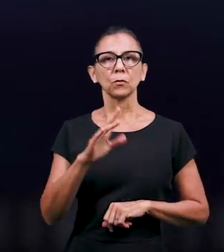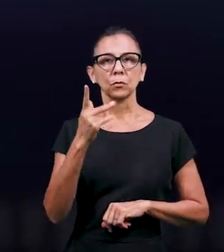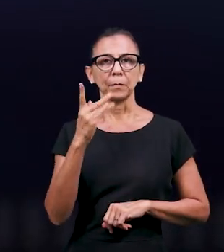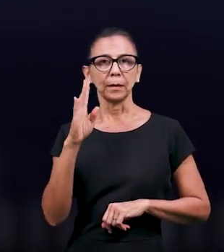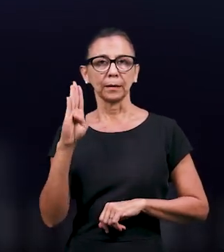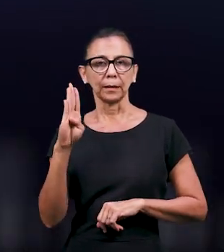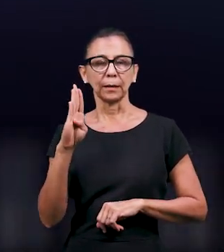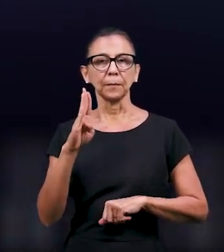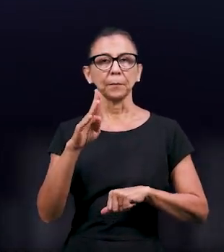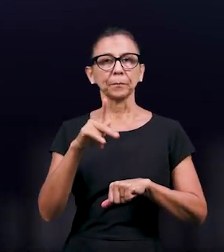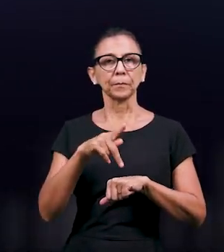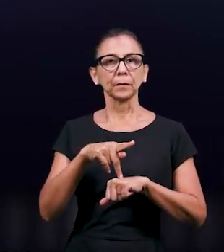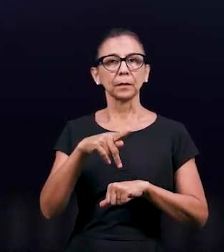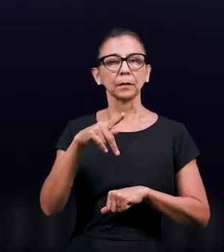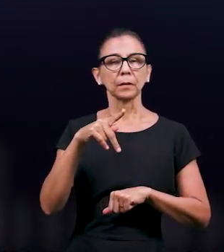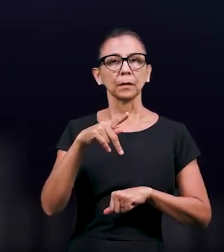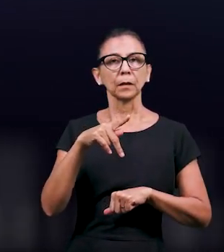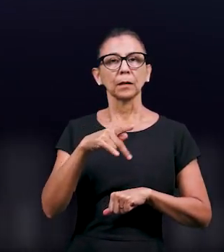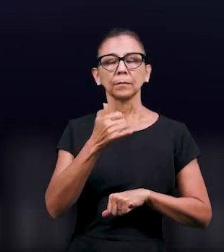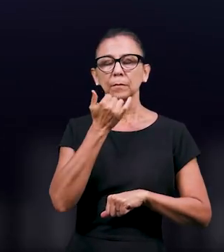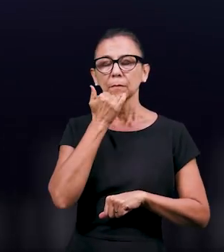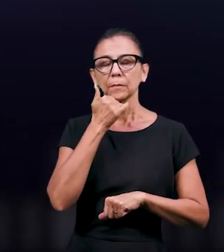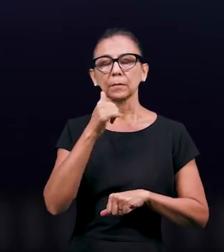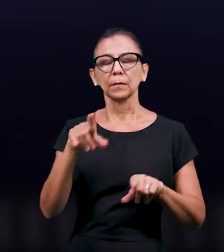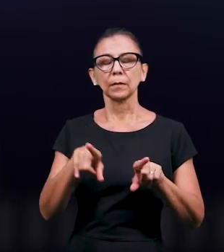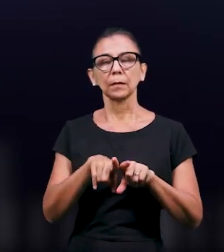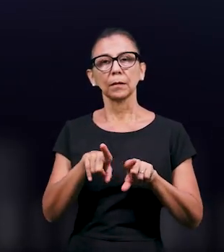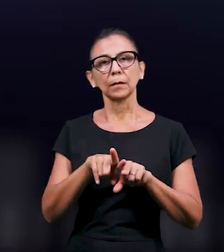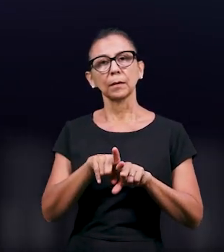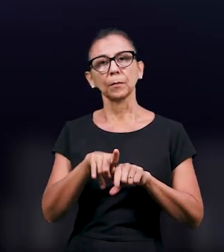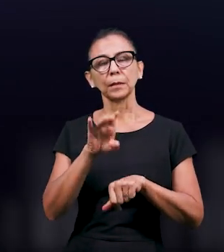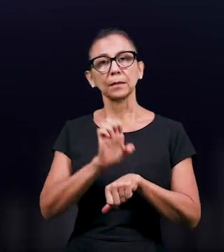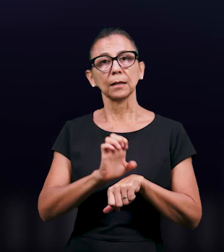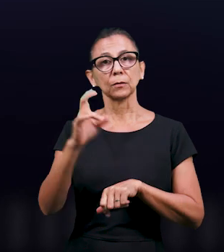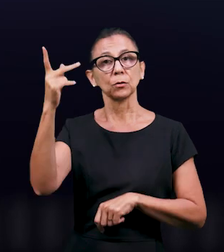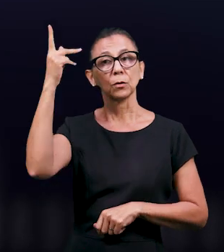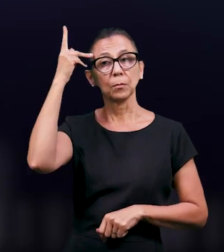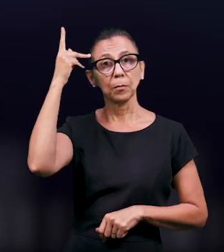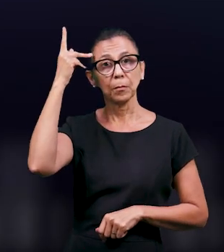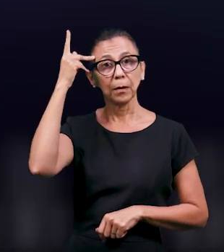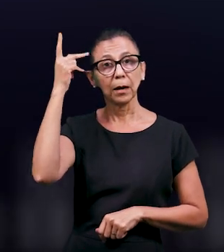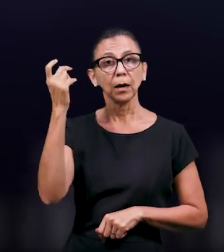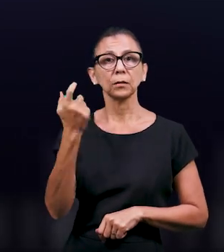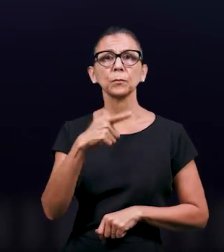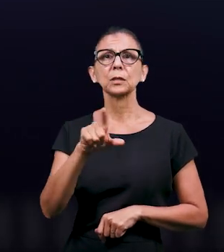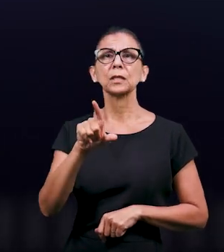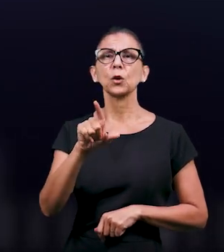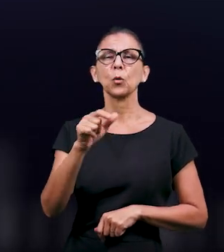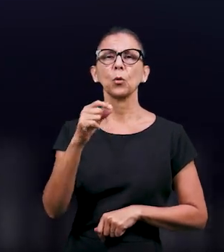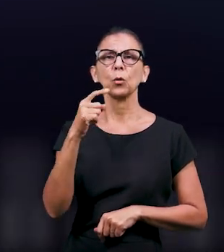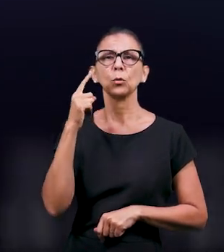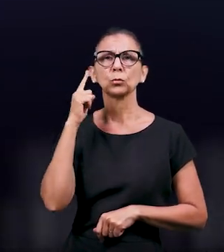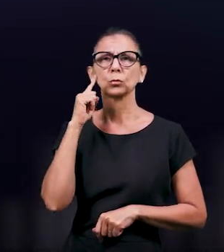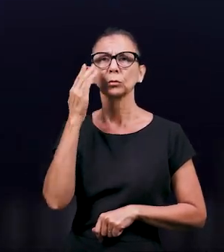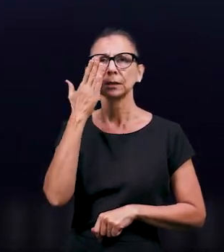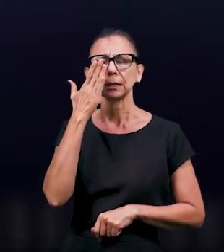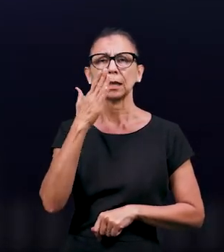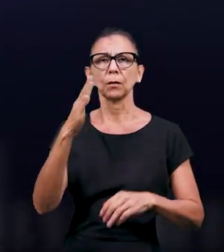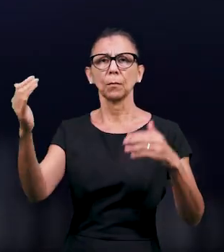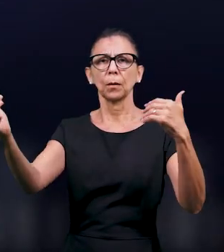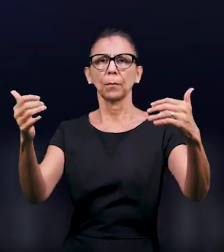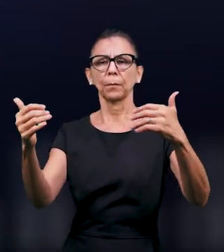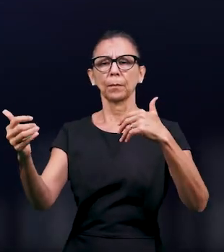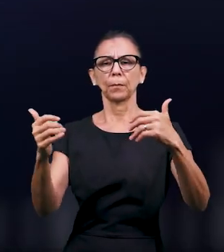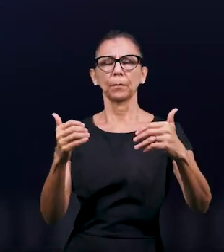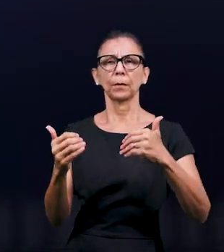né? E o Gabriel também foi uma grande experiência para nós. E aí, depois disso, outros surdos cegos têm se achegado, têm se